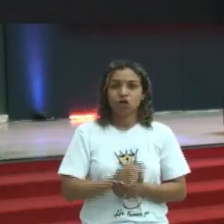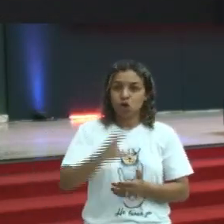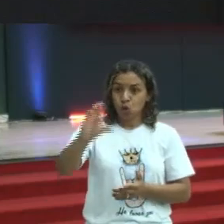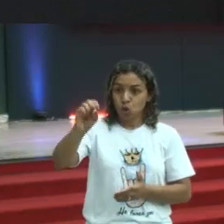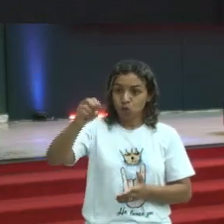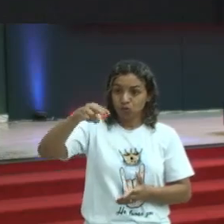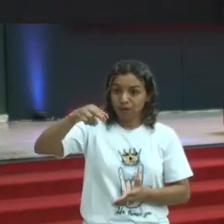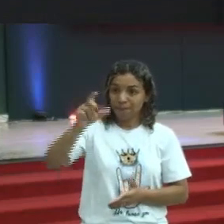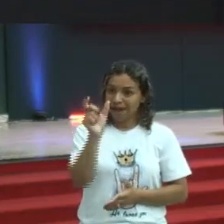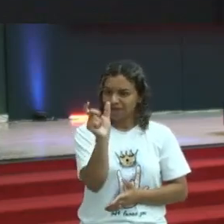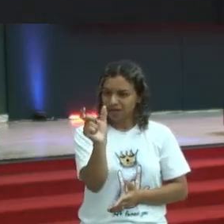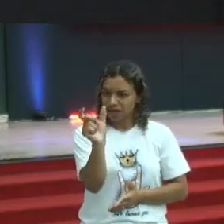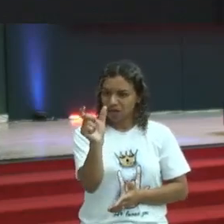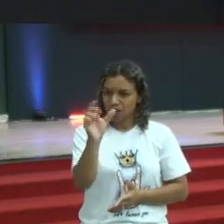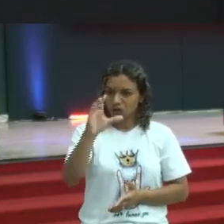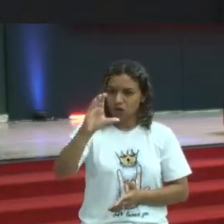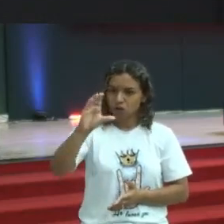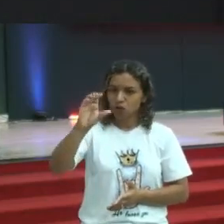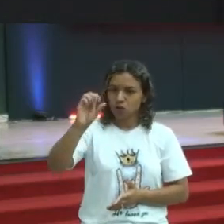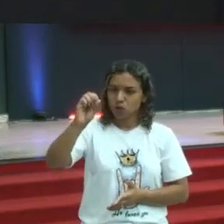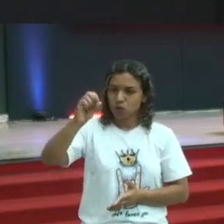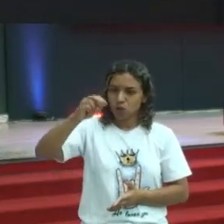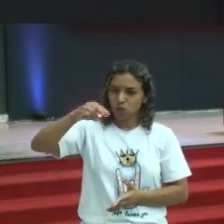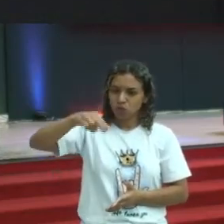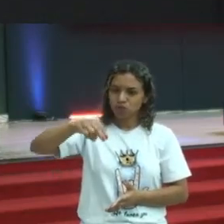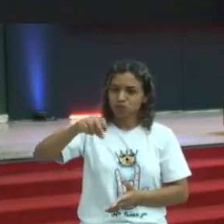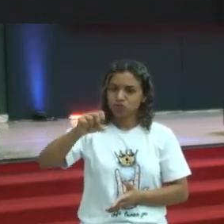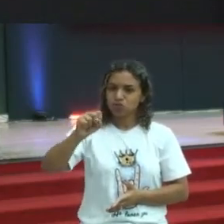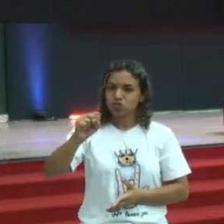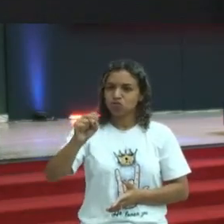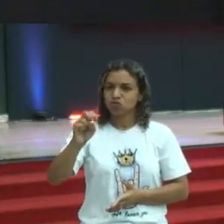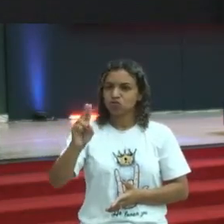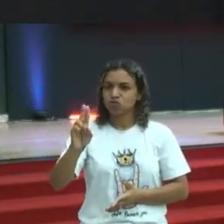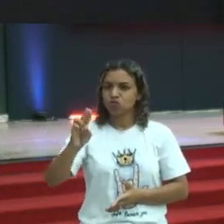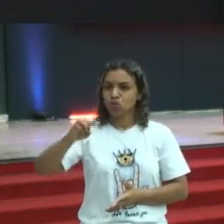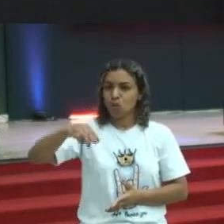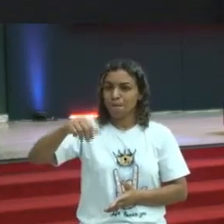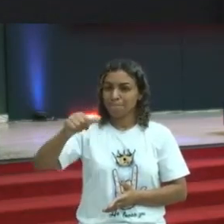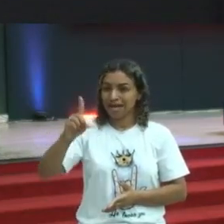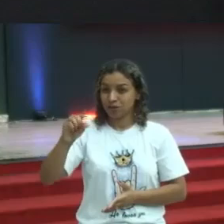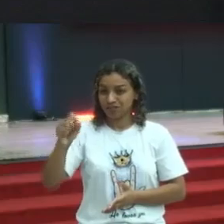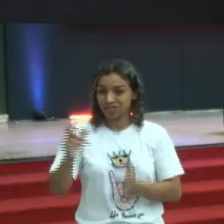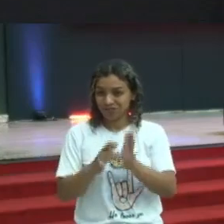é: foi totalmente pago.